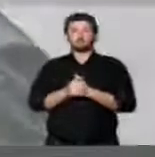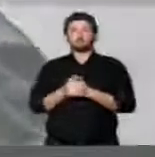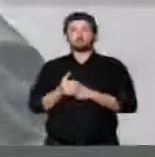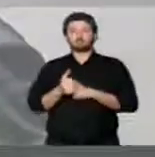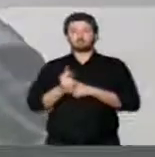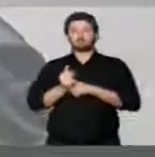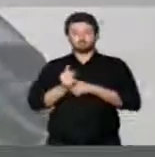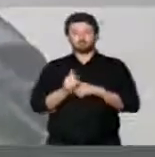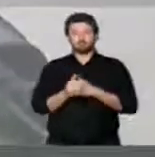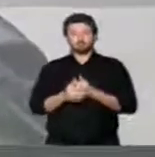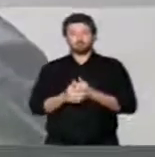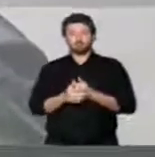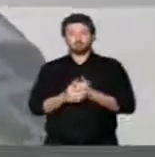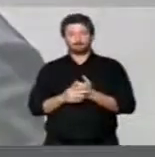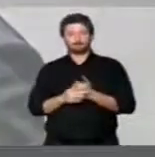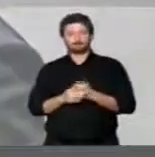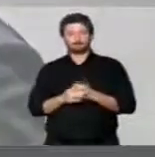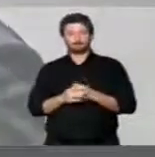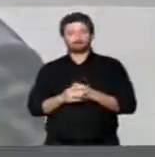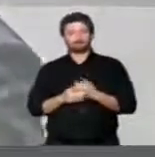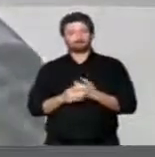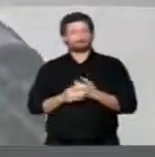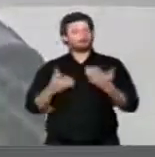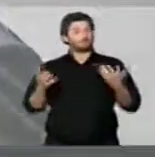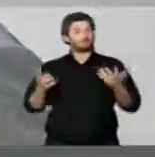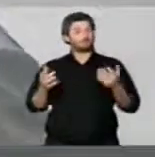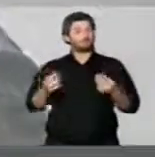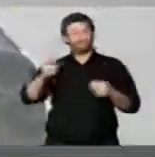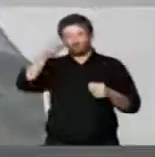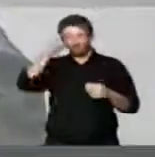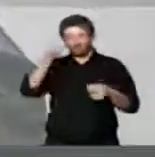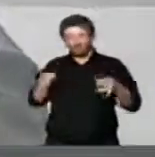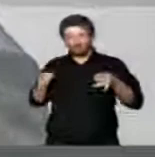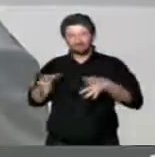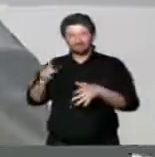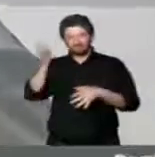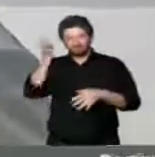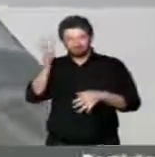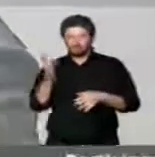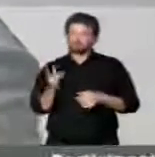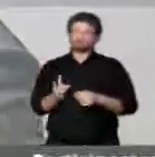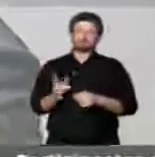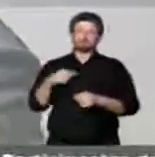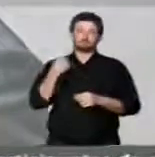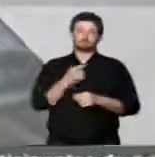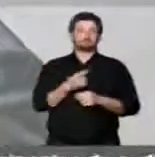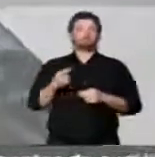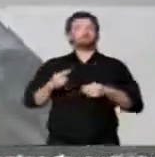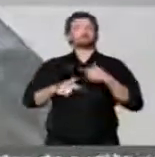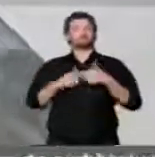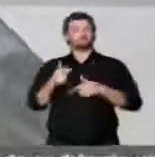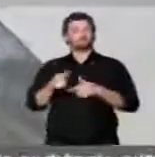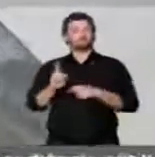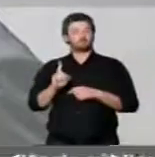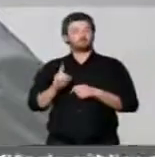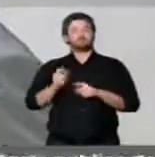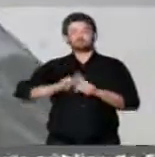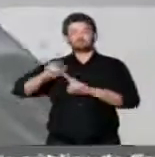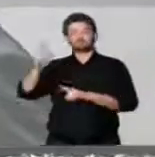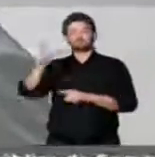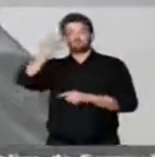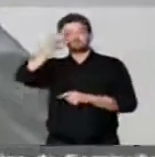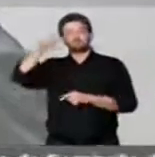Cunha, Temer e companhia não pensem que essa renúncia vai fazer com que a gente deixe de trabalhar pela